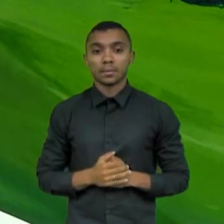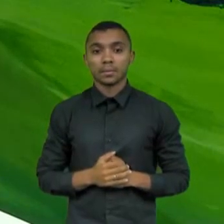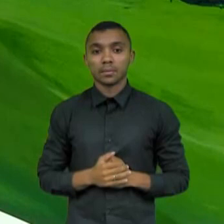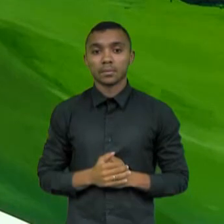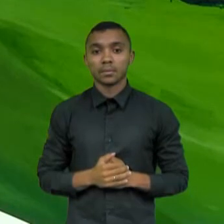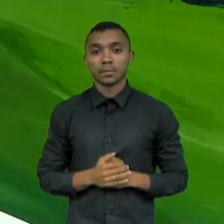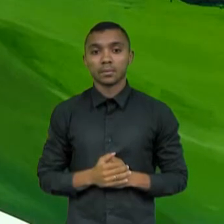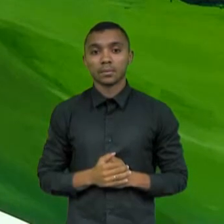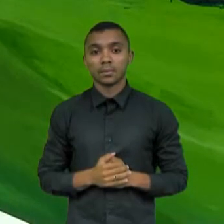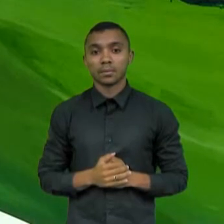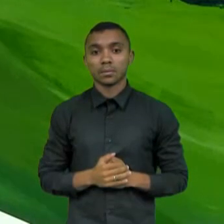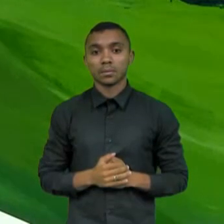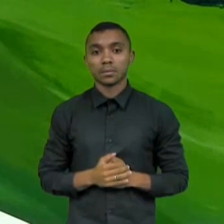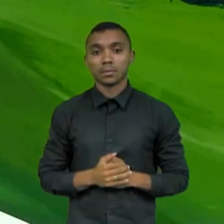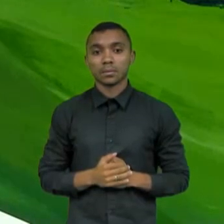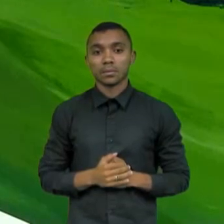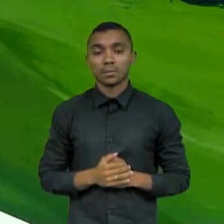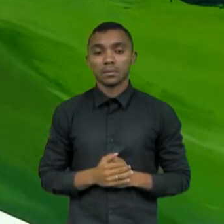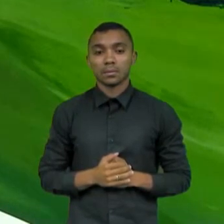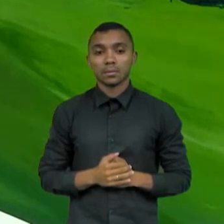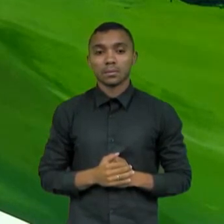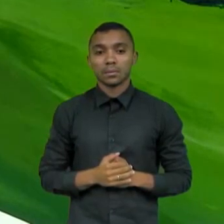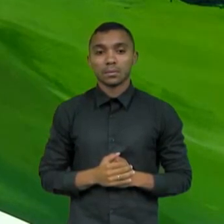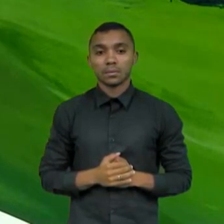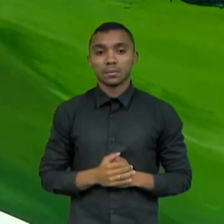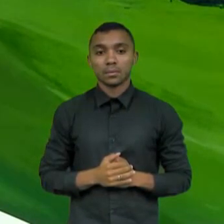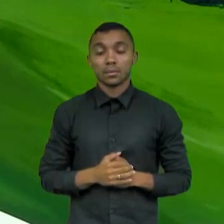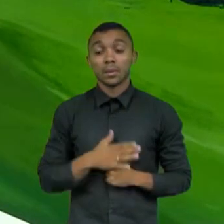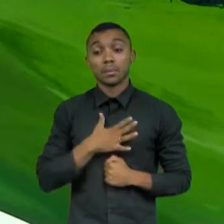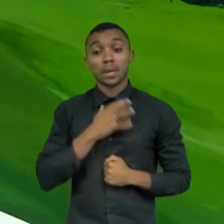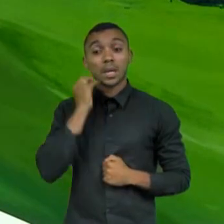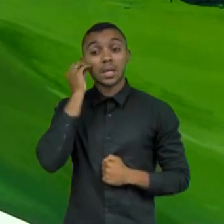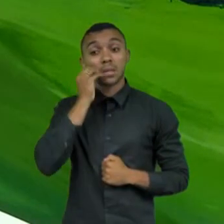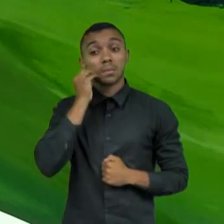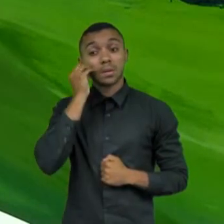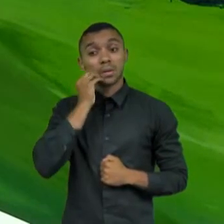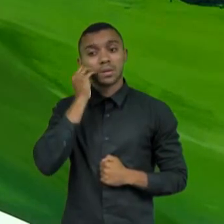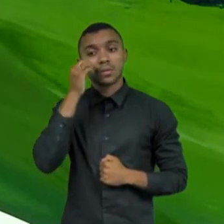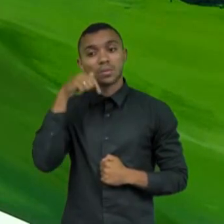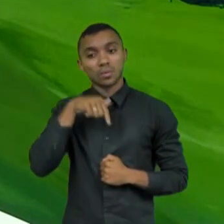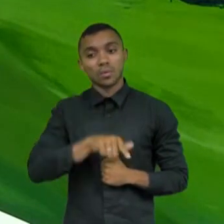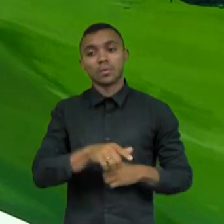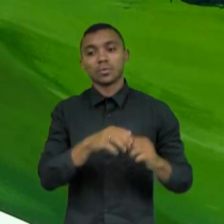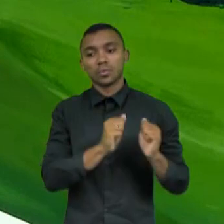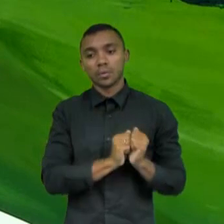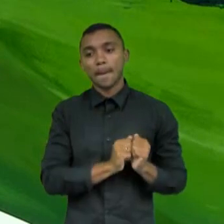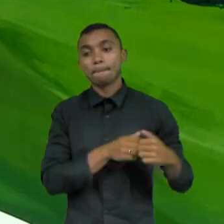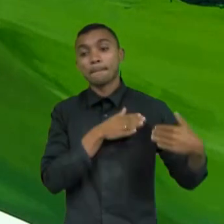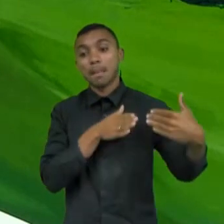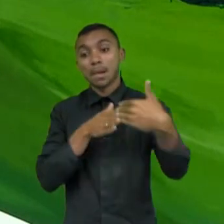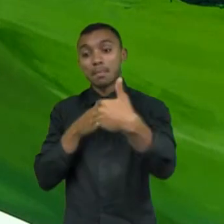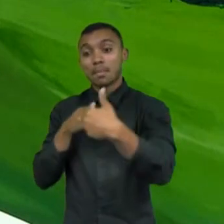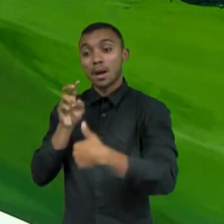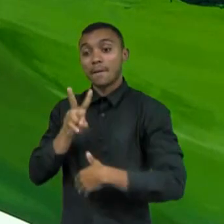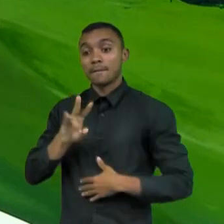trabalhado para mim, né? Eu peguei a minha experiência e voltei a trabalhar como consultor, né?